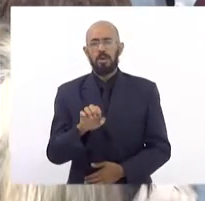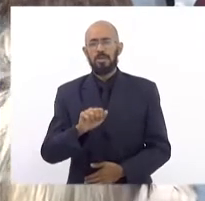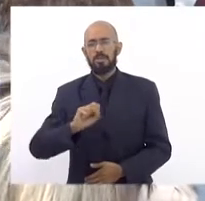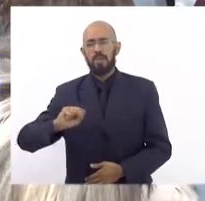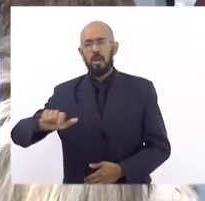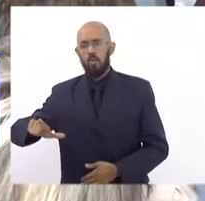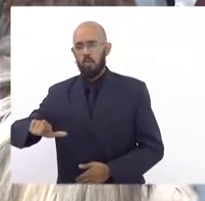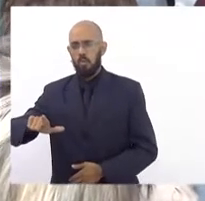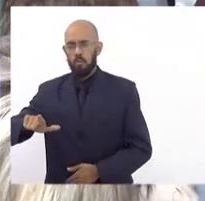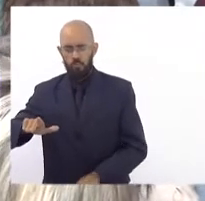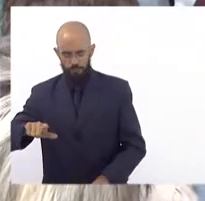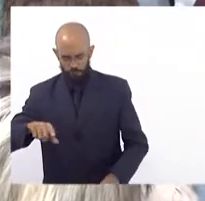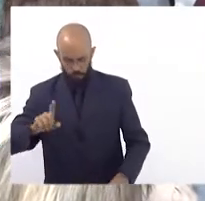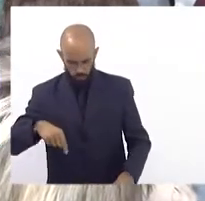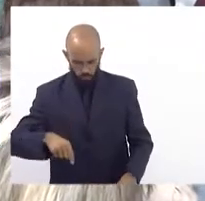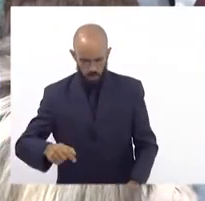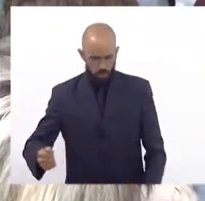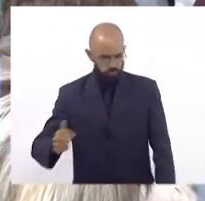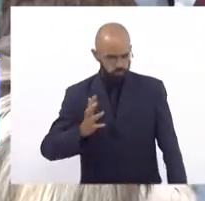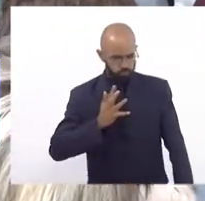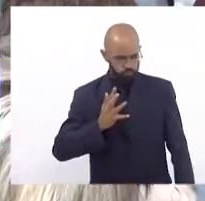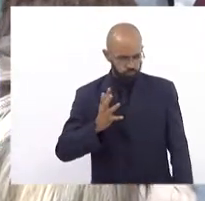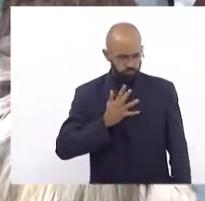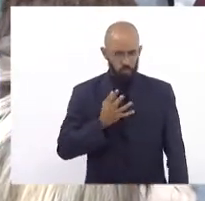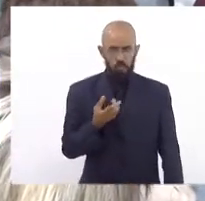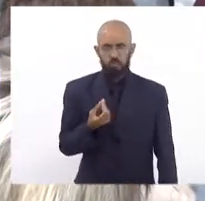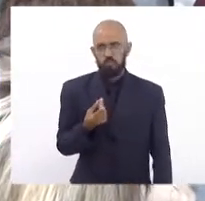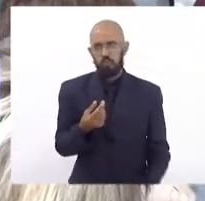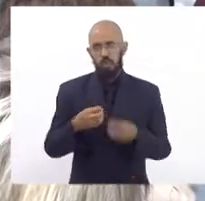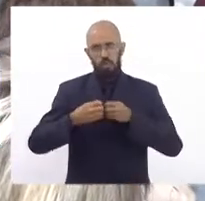É uma riqueza que a gente